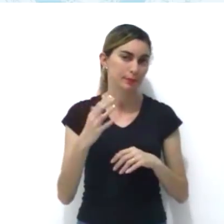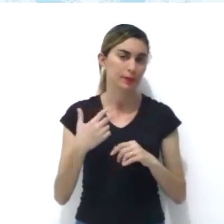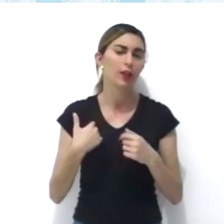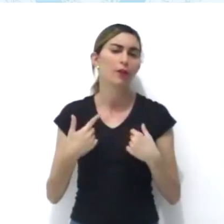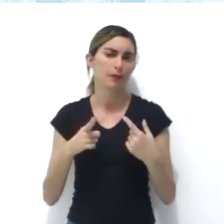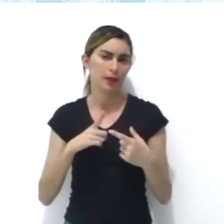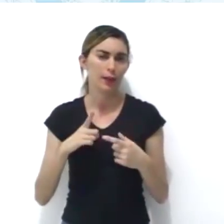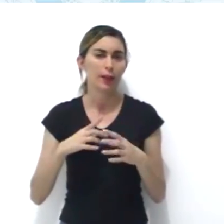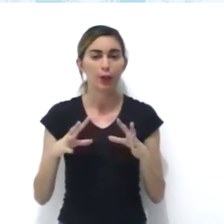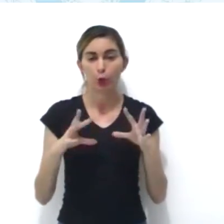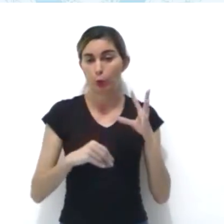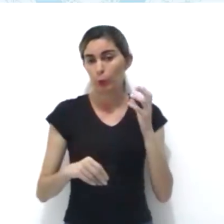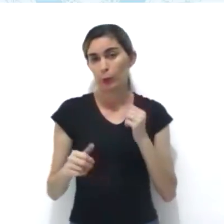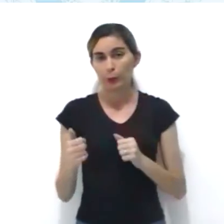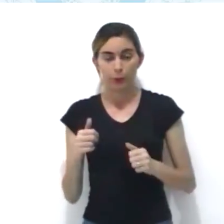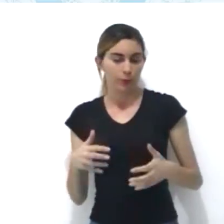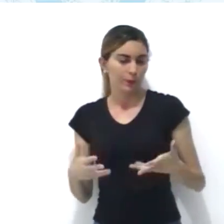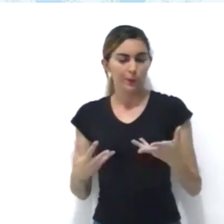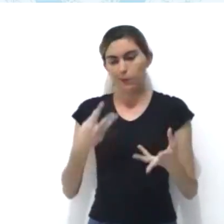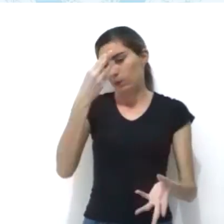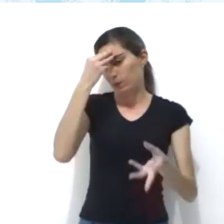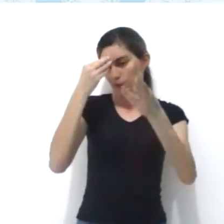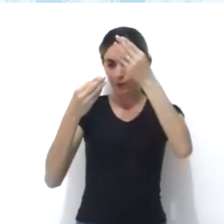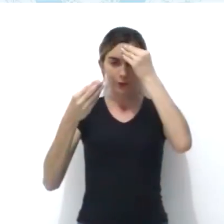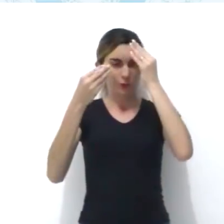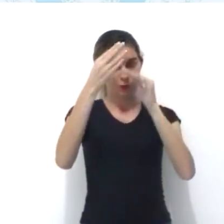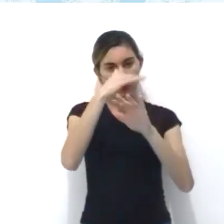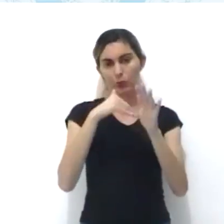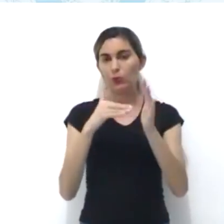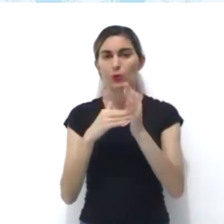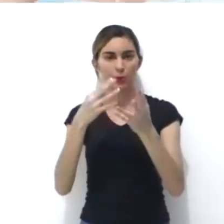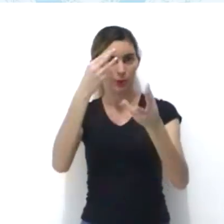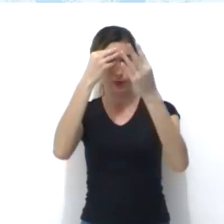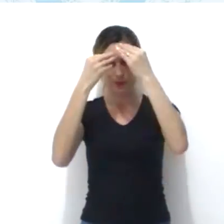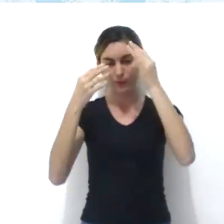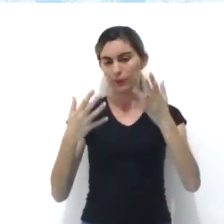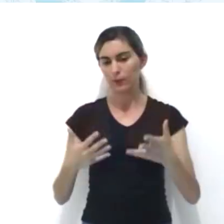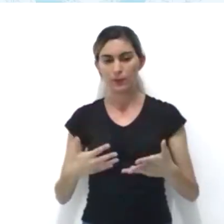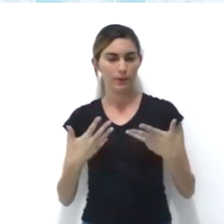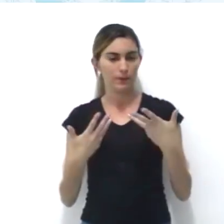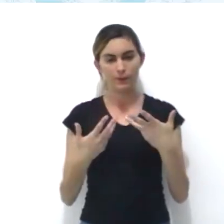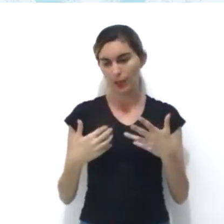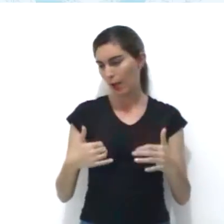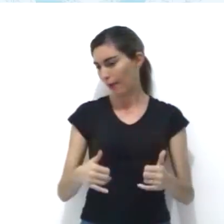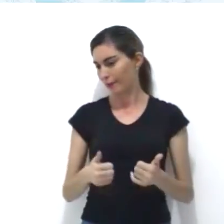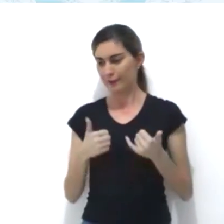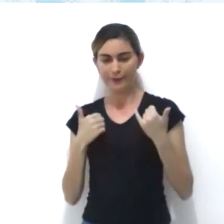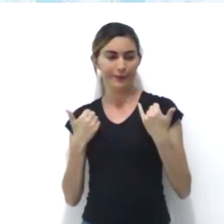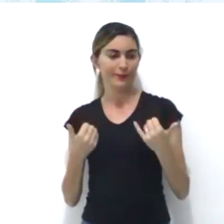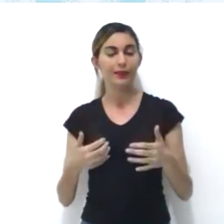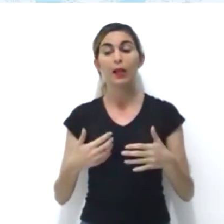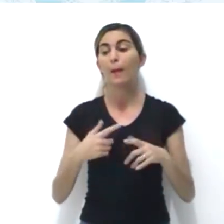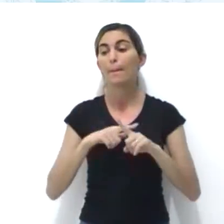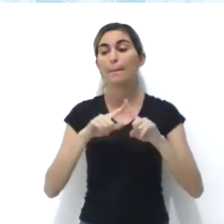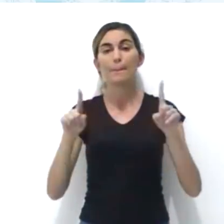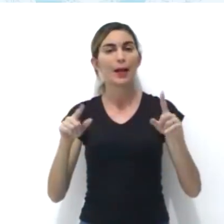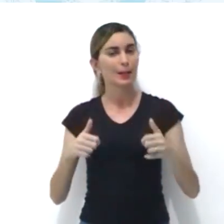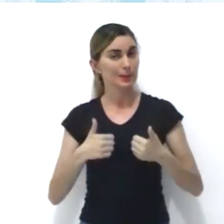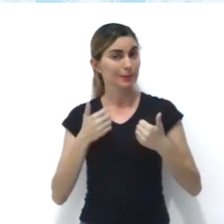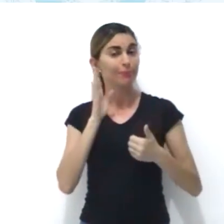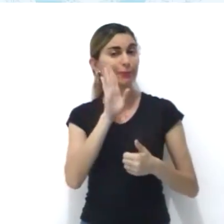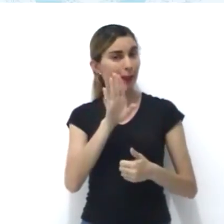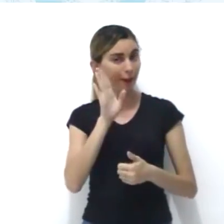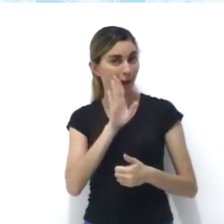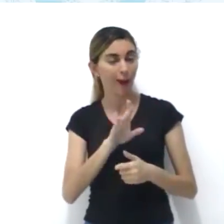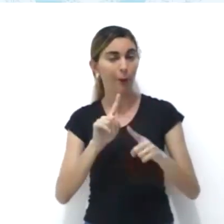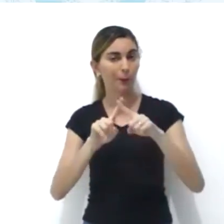de ciências, ele vai estar lá todo empoderado, todo, né? Aquele famoso se achando, mas é um